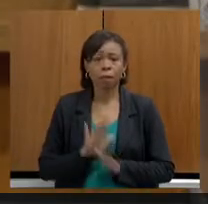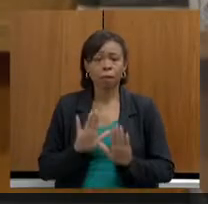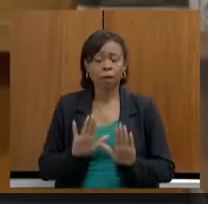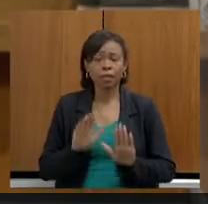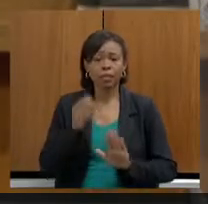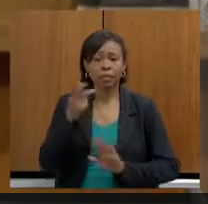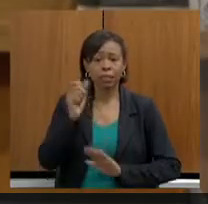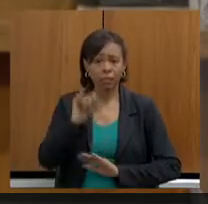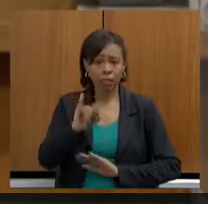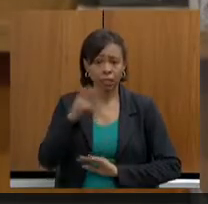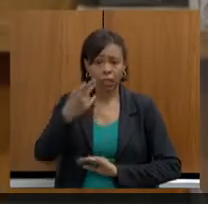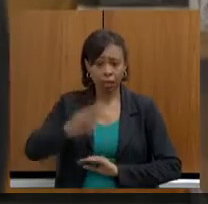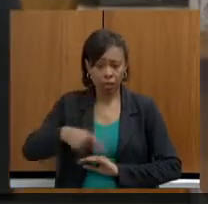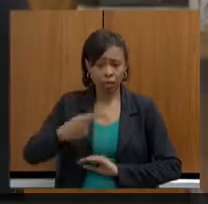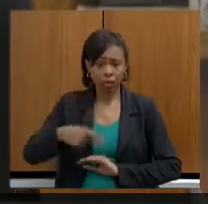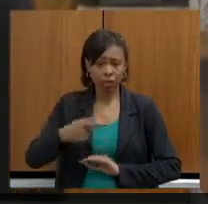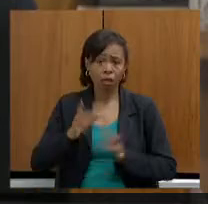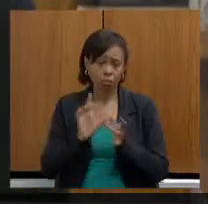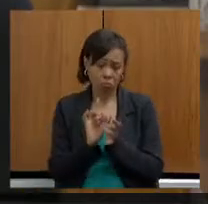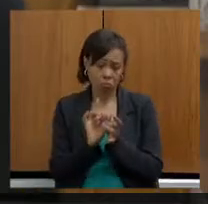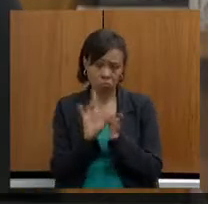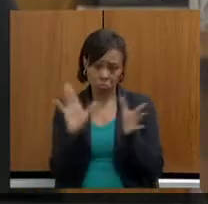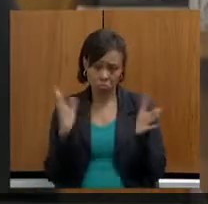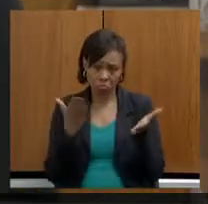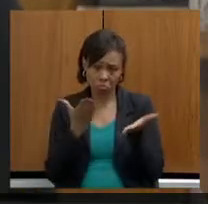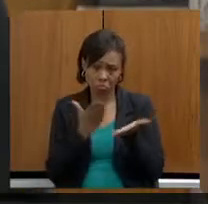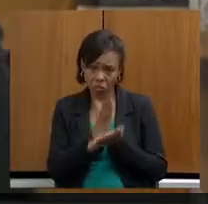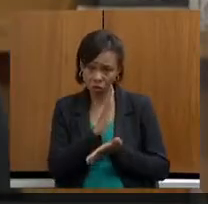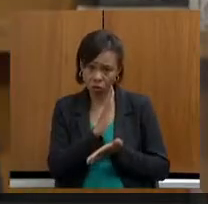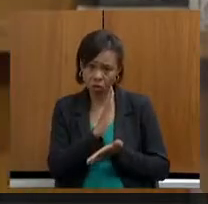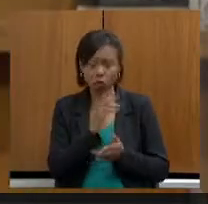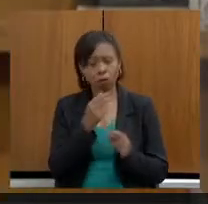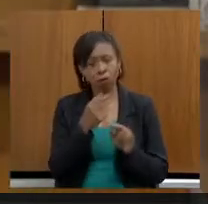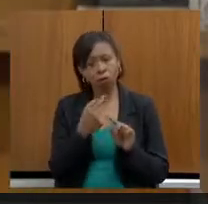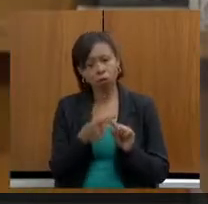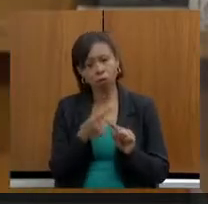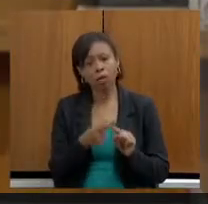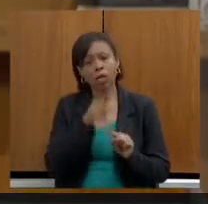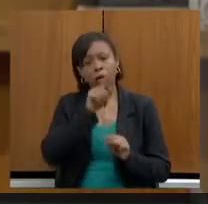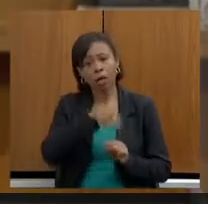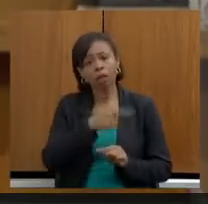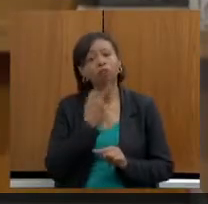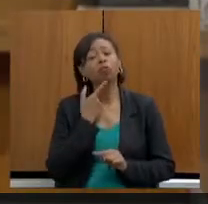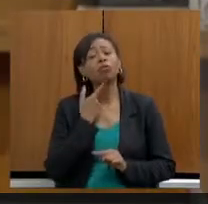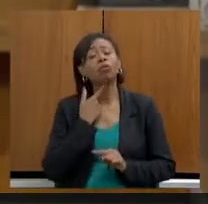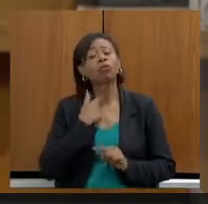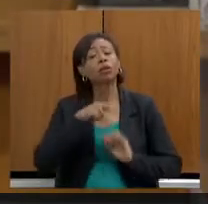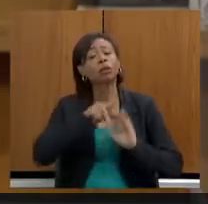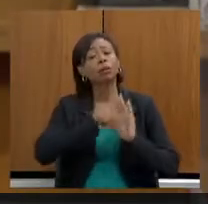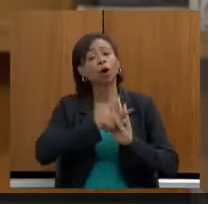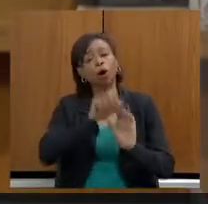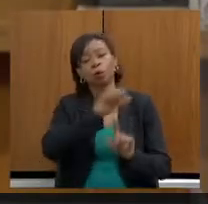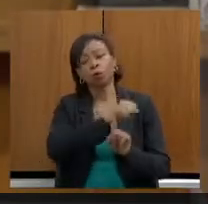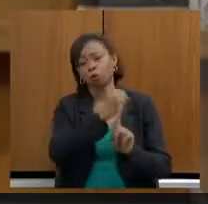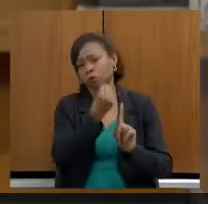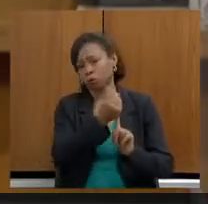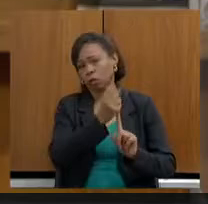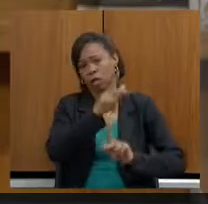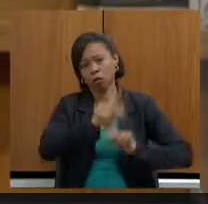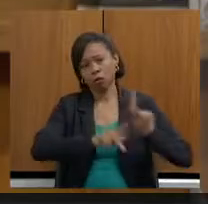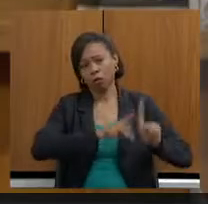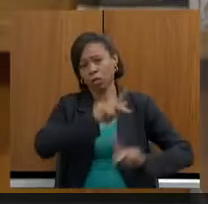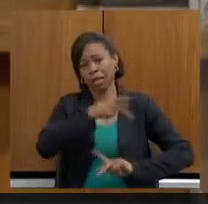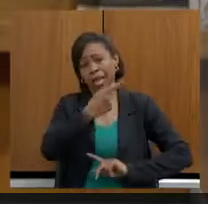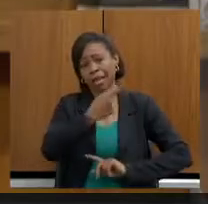se a sua casa assim autorizou eu entendo Deputado da Laura Serrano que a vontade do povo de Minas Gerais e cadê a minha executar o que é vontade